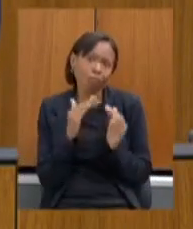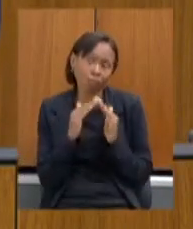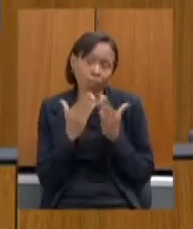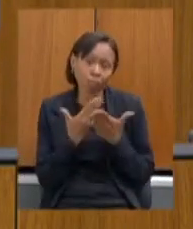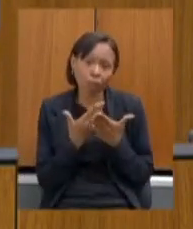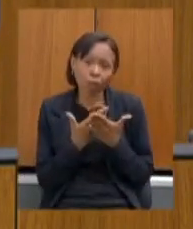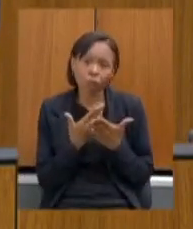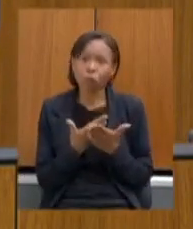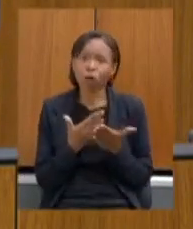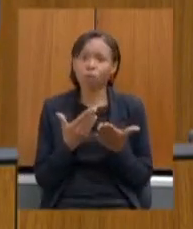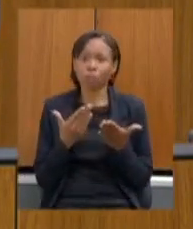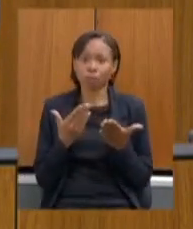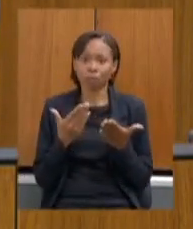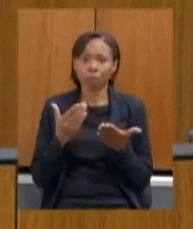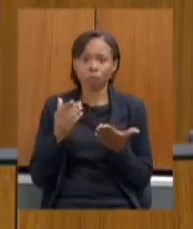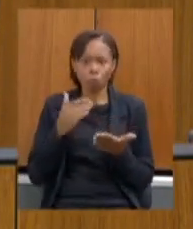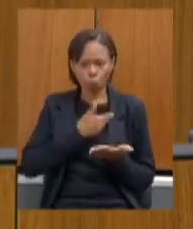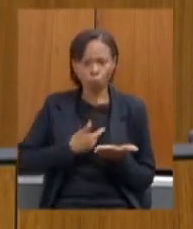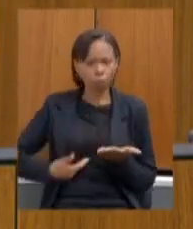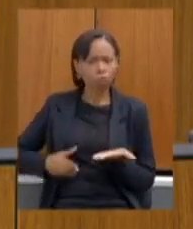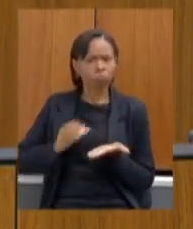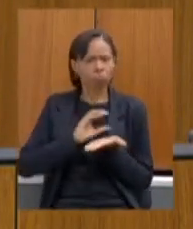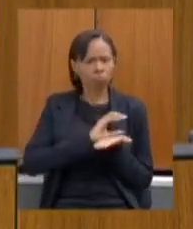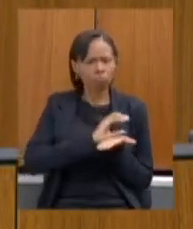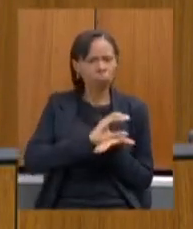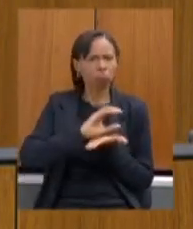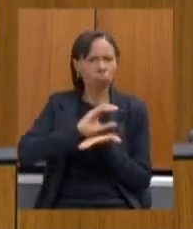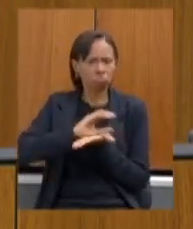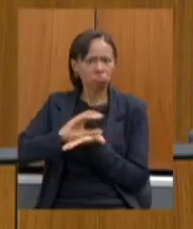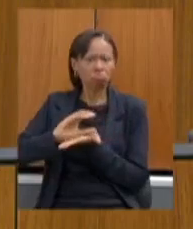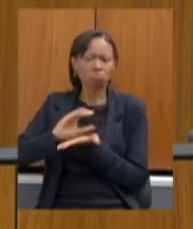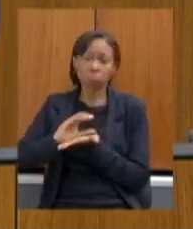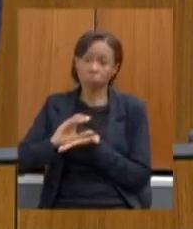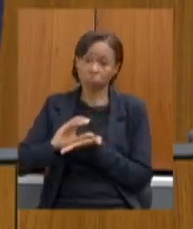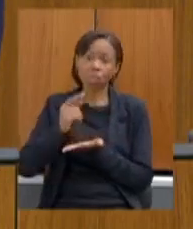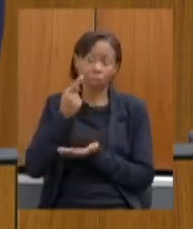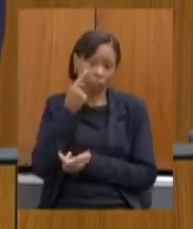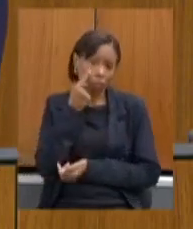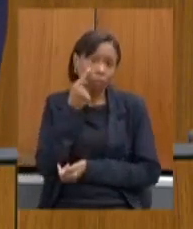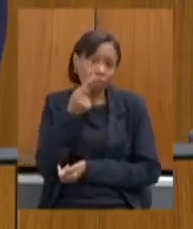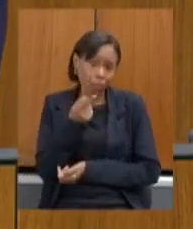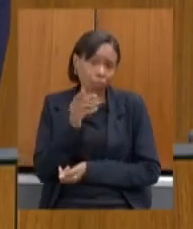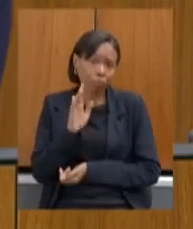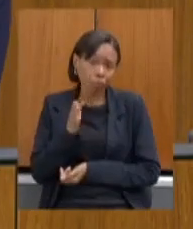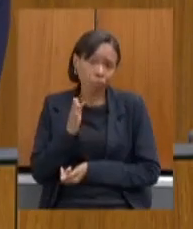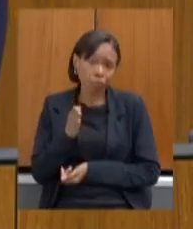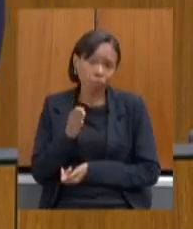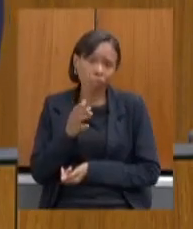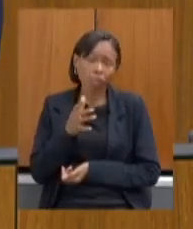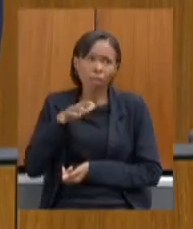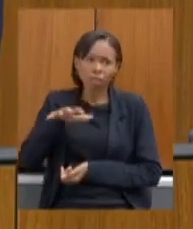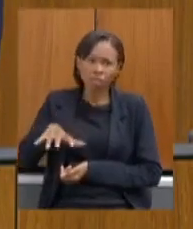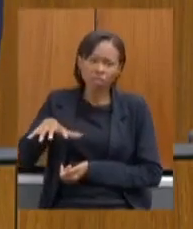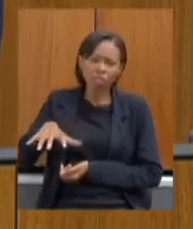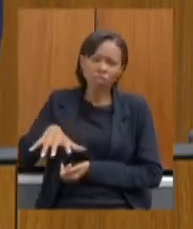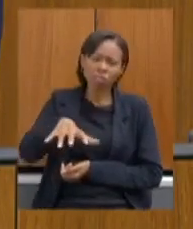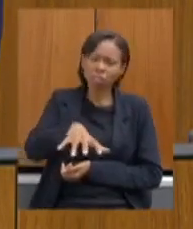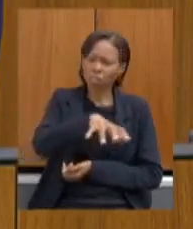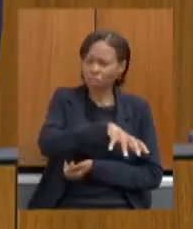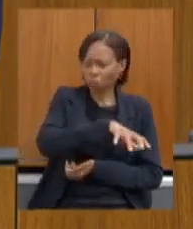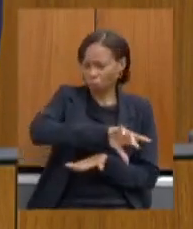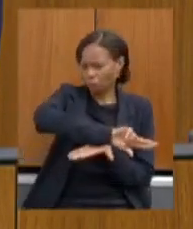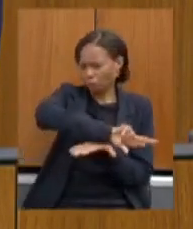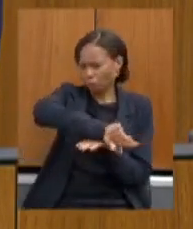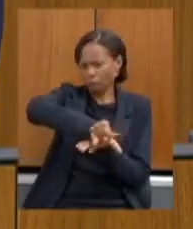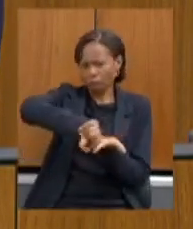recursos. Enfim, para todo lado, você vê as coisas em todos os setores, é só olhar os números dos